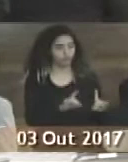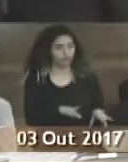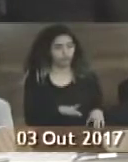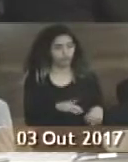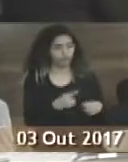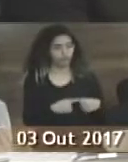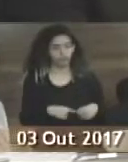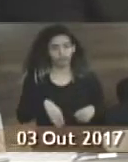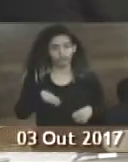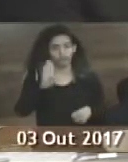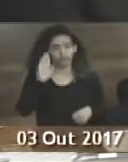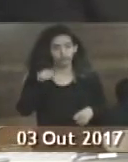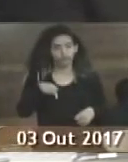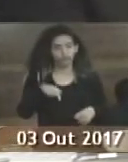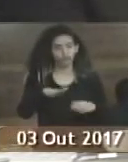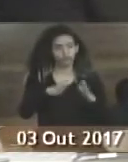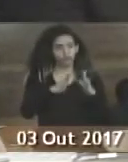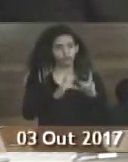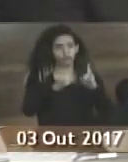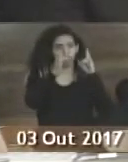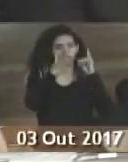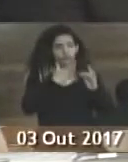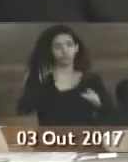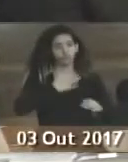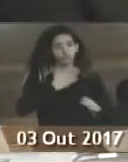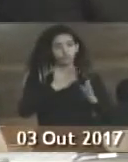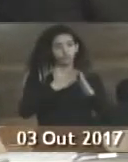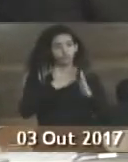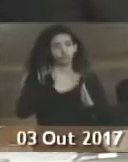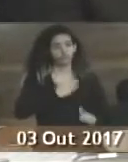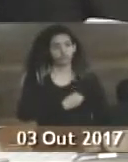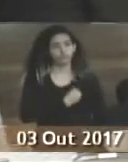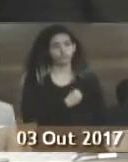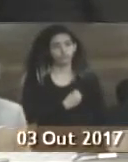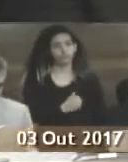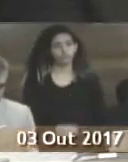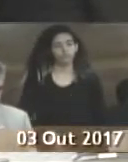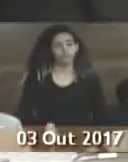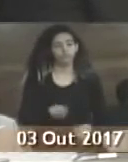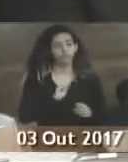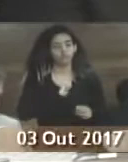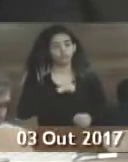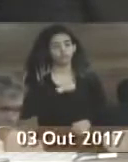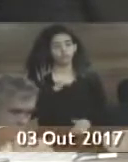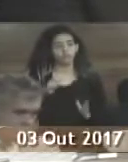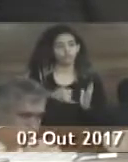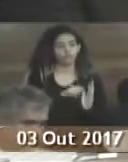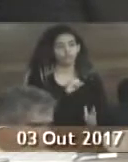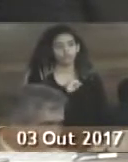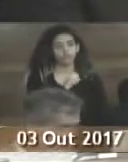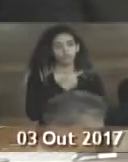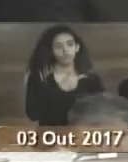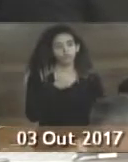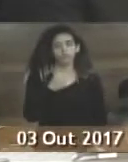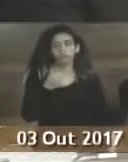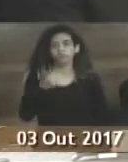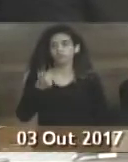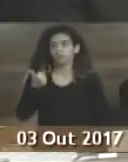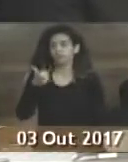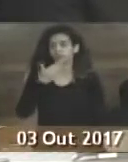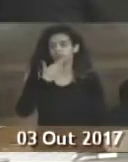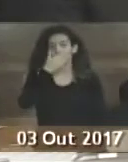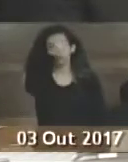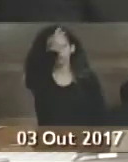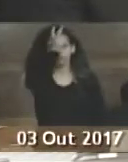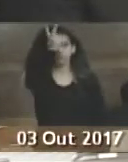bairro Banqueta, Minha Casa Minha Vida, e fiscalizar as contrapartidas previstas. Indicação número 2.831/17, indicando ao